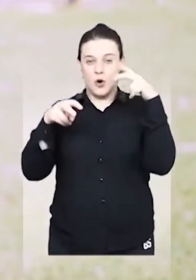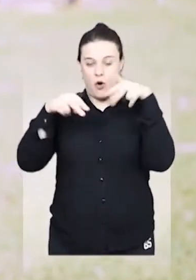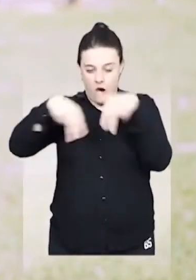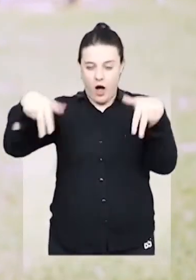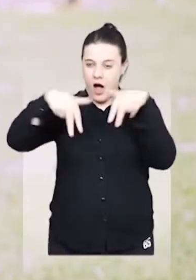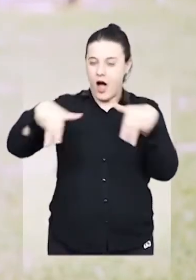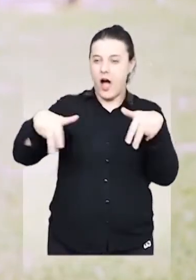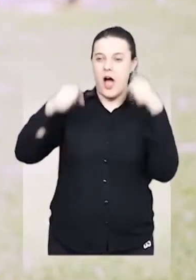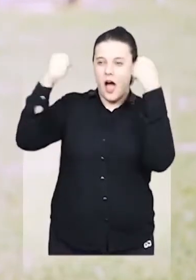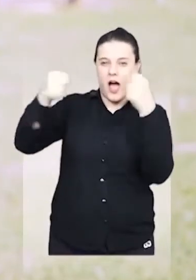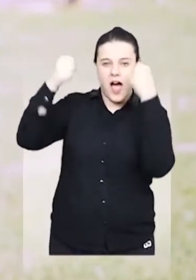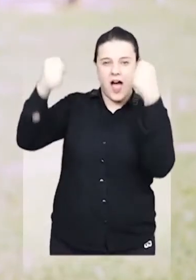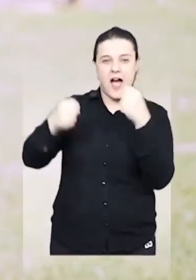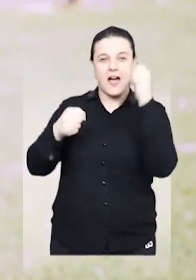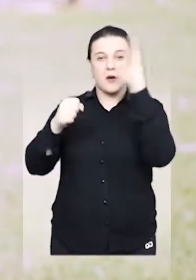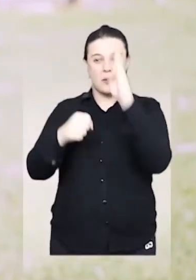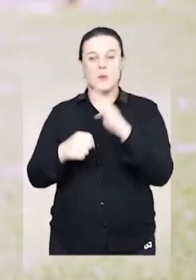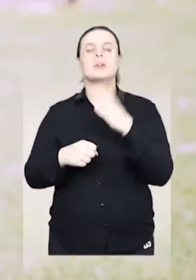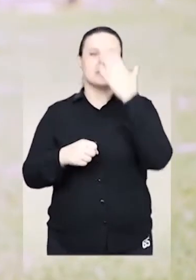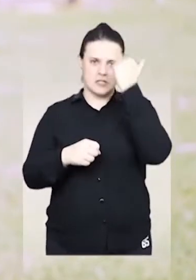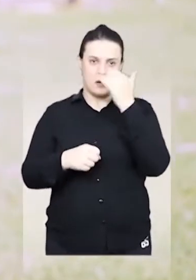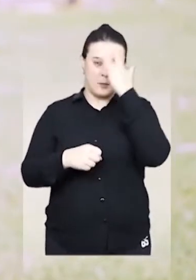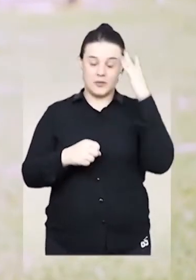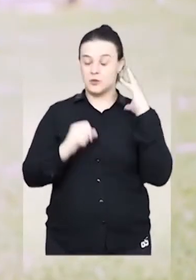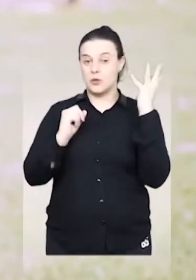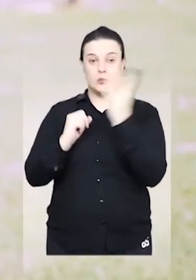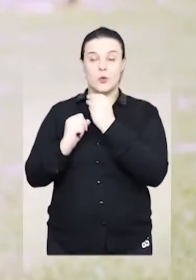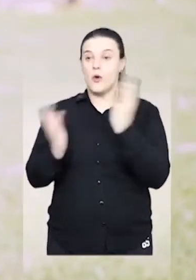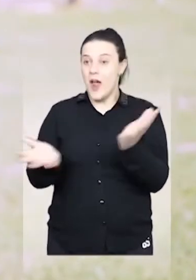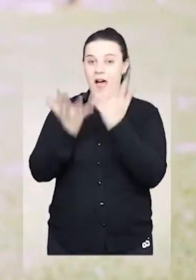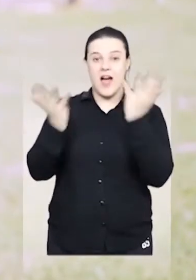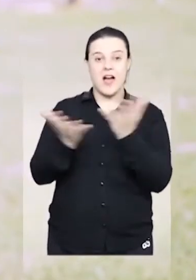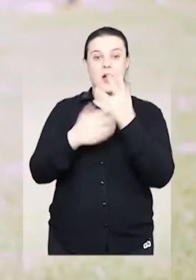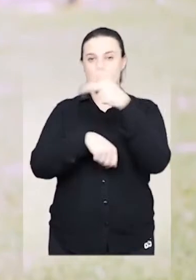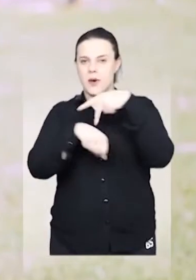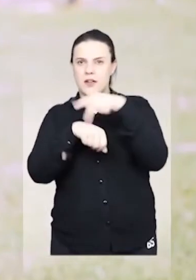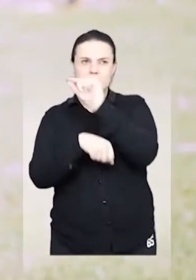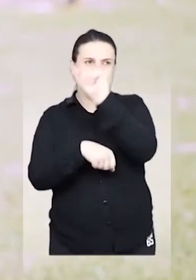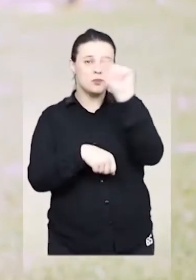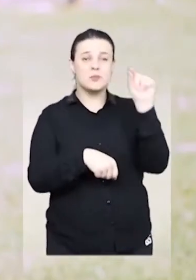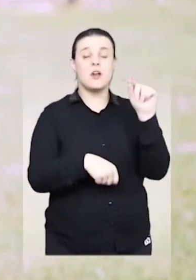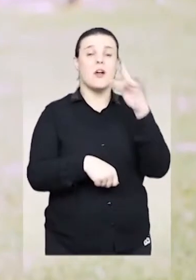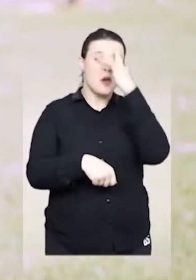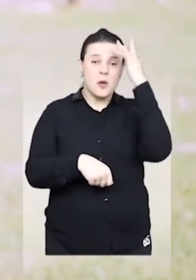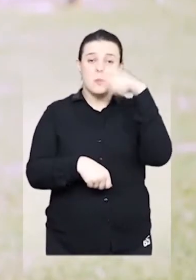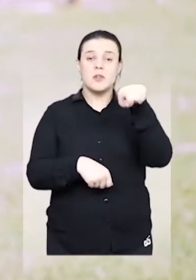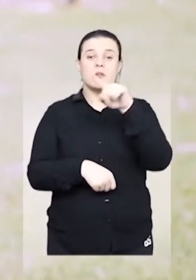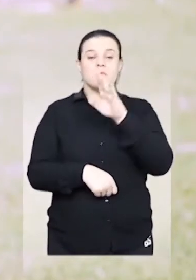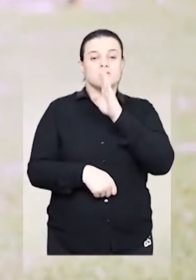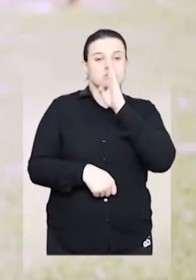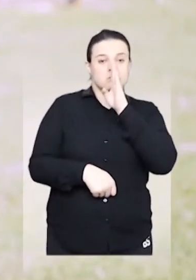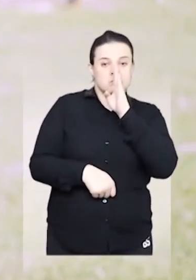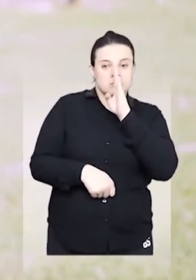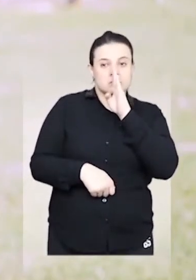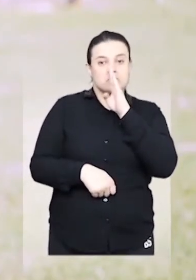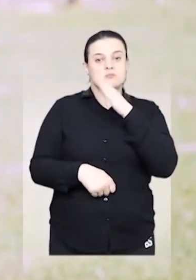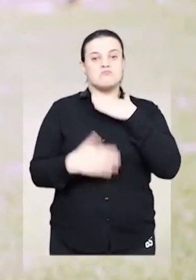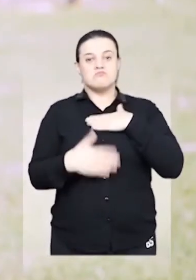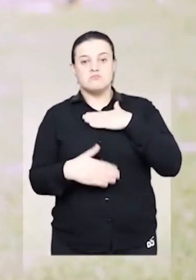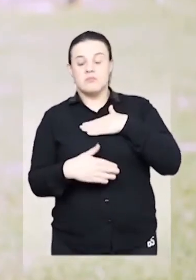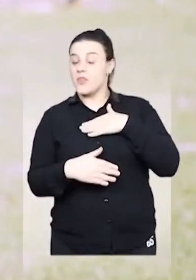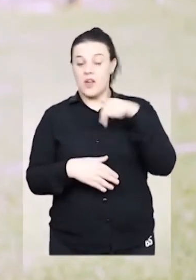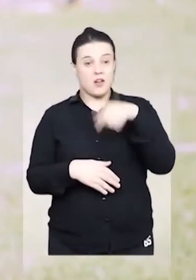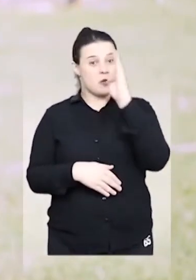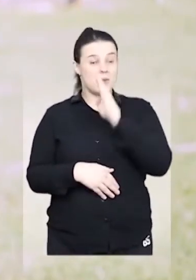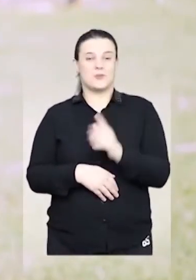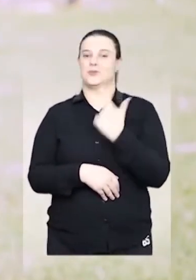ali gritando. O povo brasileiro é bem caloroso, dependendo da competição onde a gente vai, dos países, são pessoas mais quietas. O